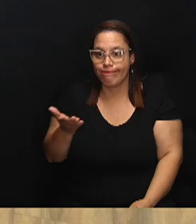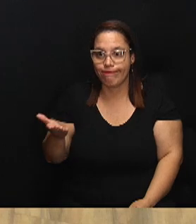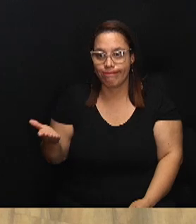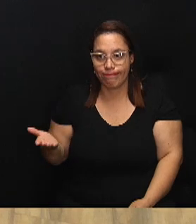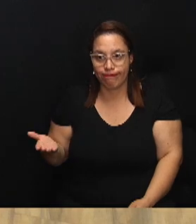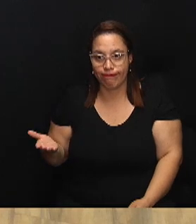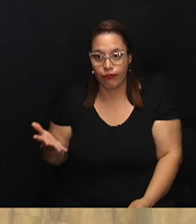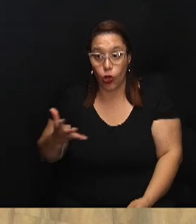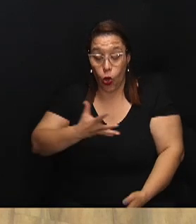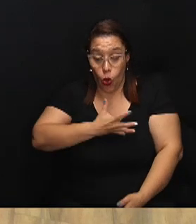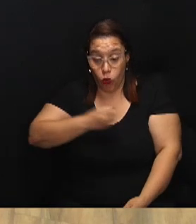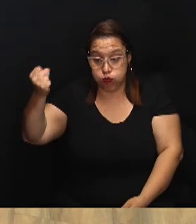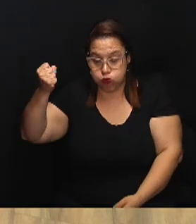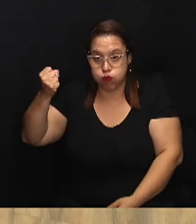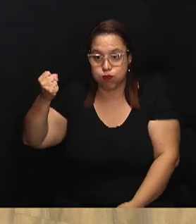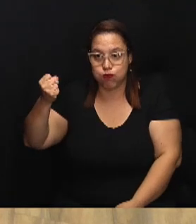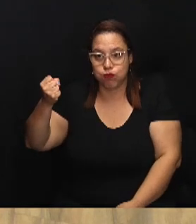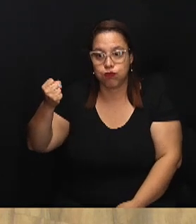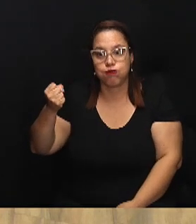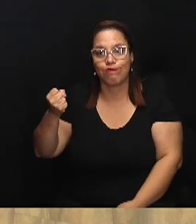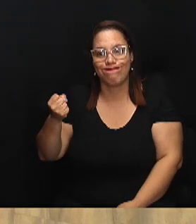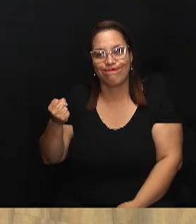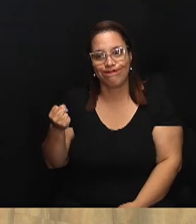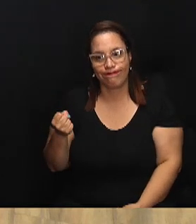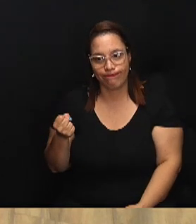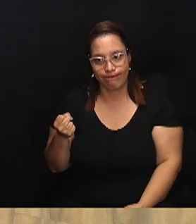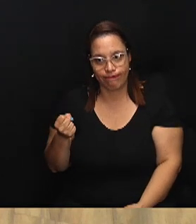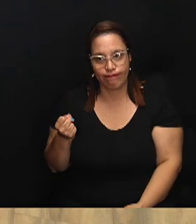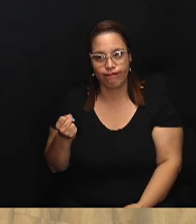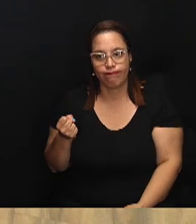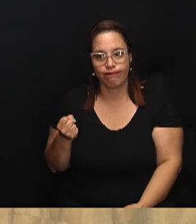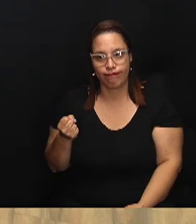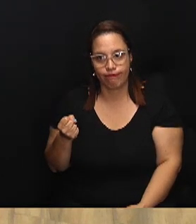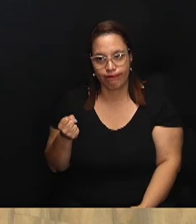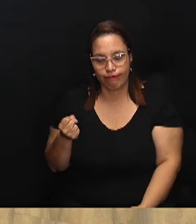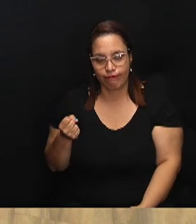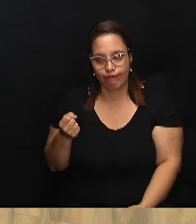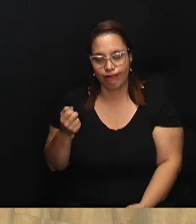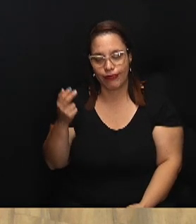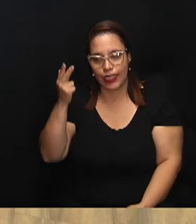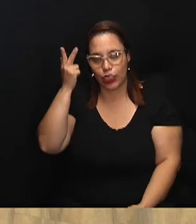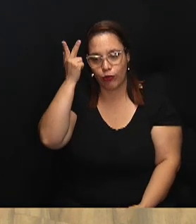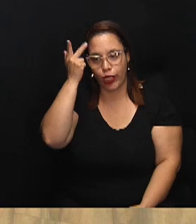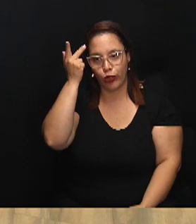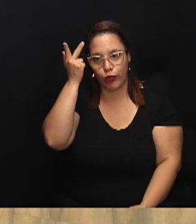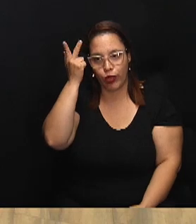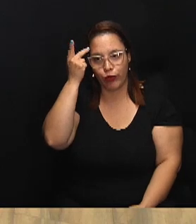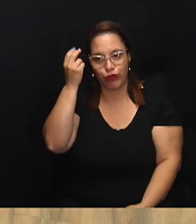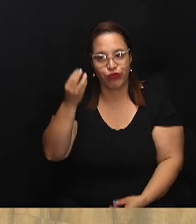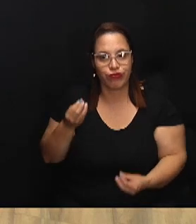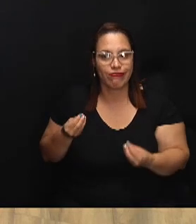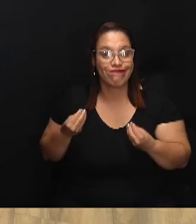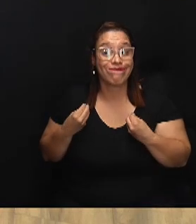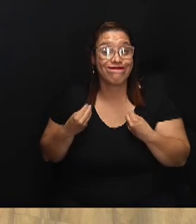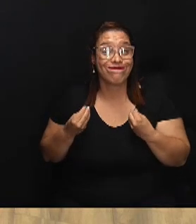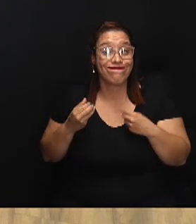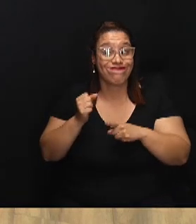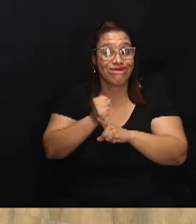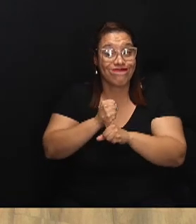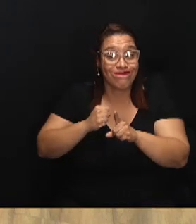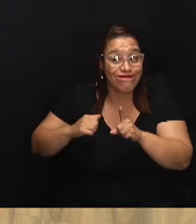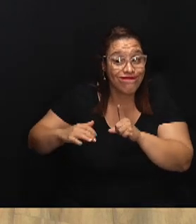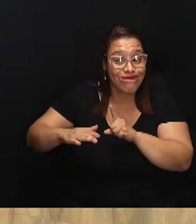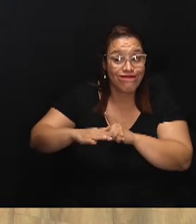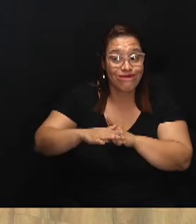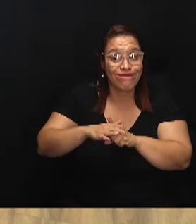cometeu suicídio ou foi um tentante. E isso tem sido cada vez mais comum. Como que a gente lida com essa sociedade que